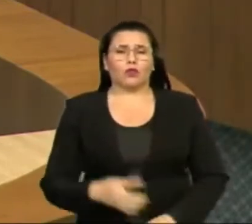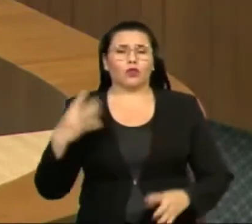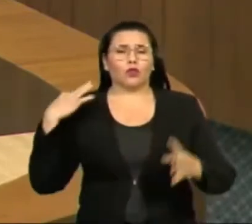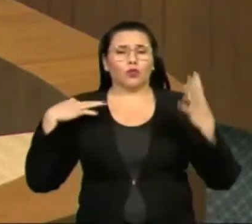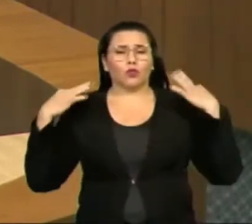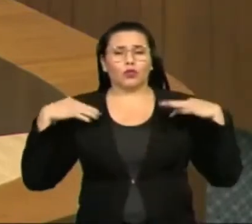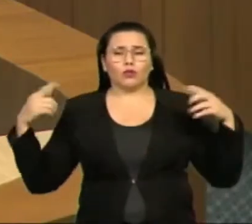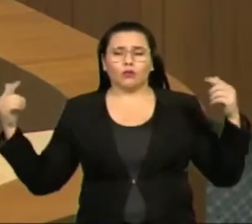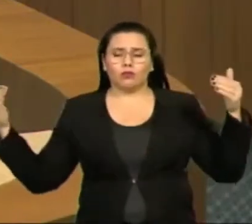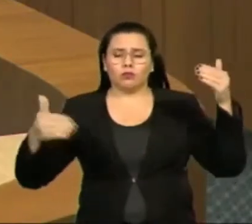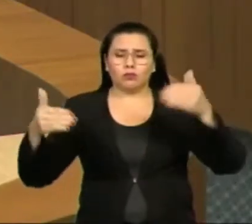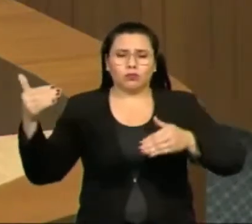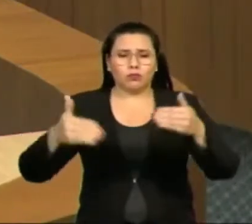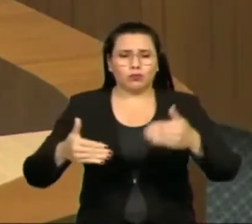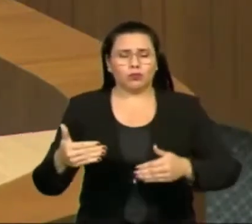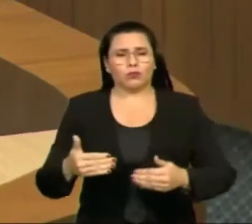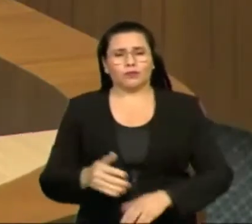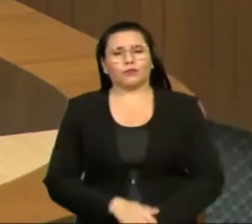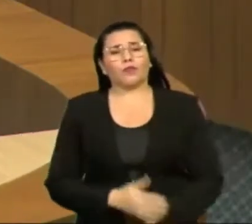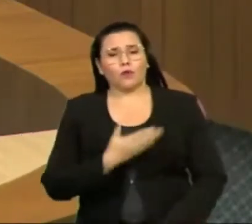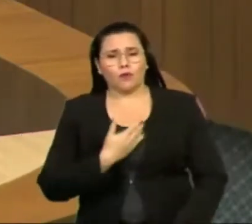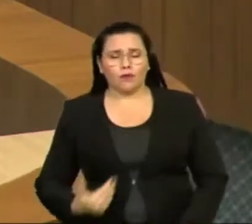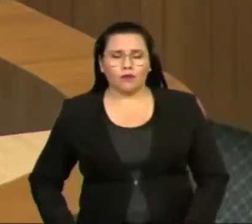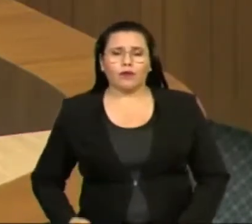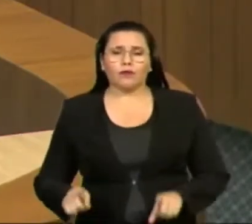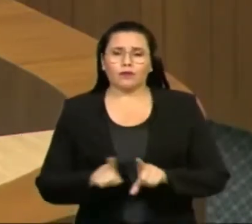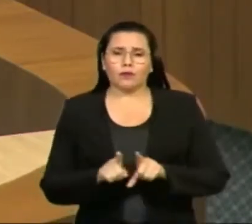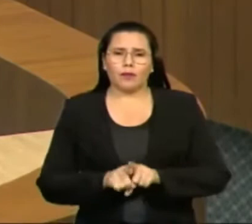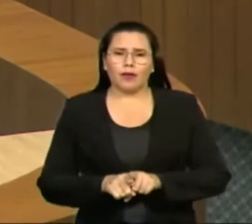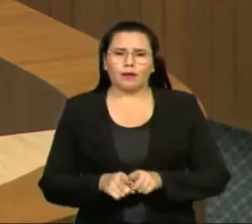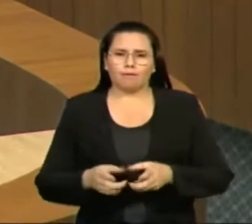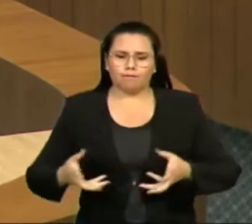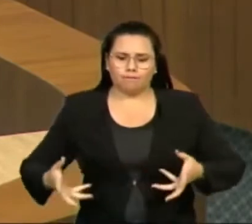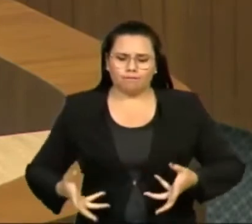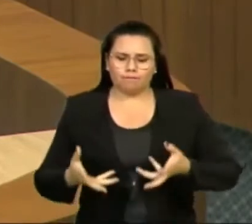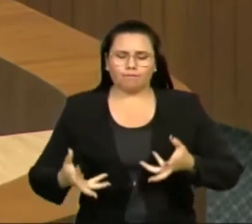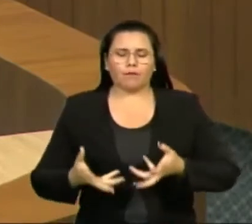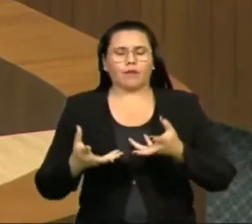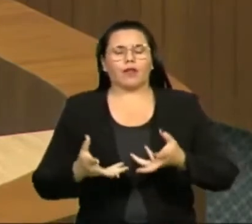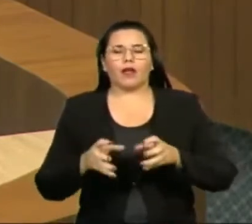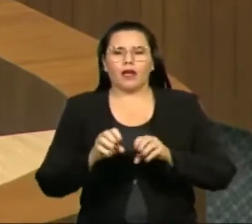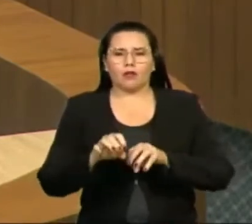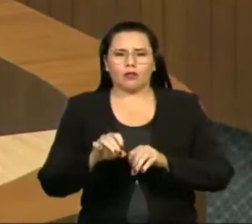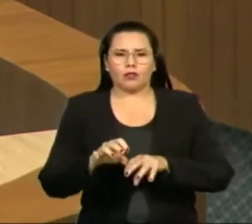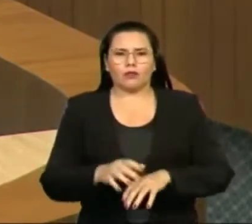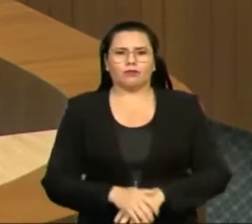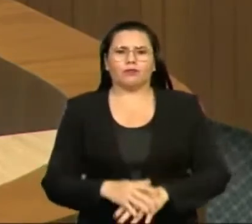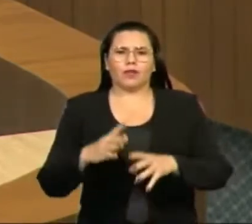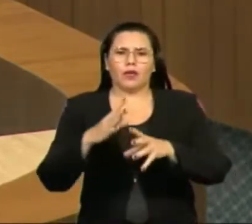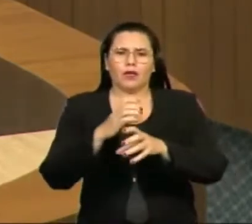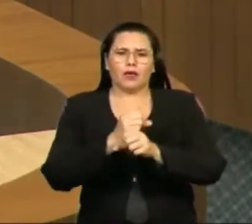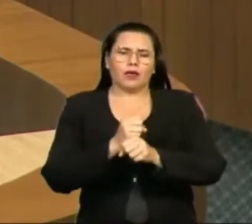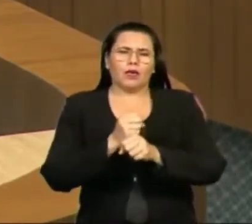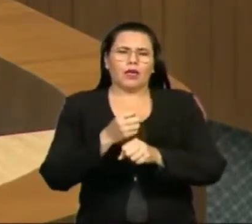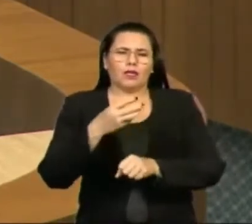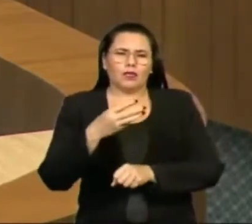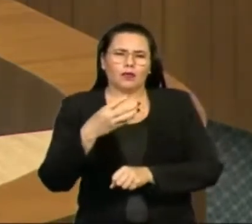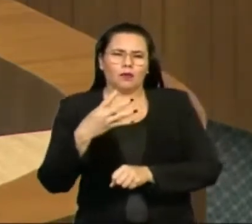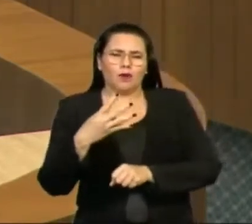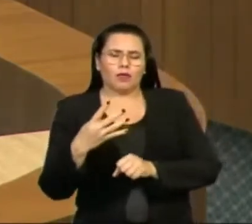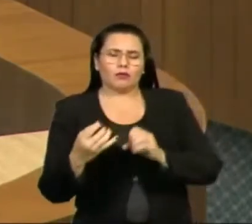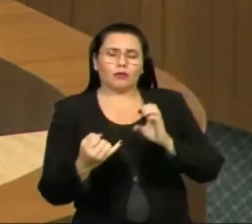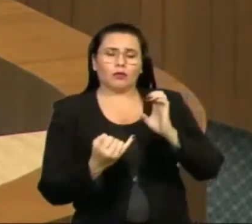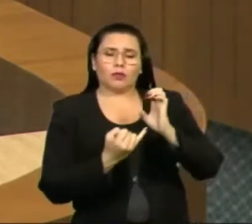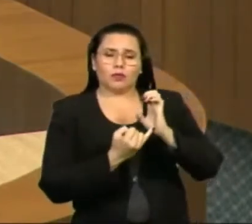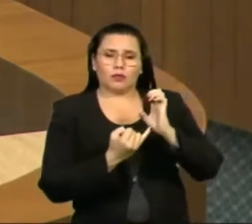O governo também investe em educação. Hoje existem 34 IEMAs em funcionamento, alguns oriundos da gestão